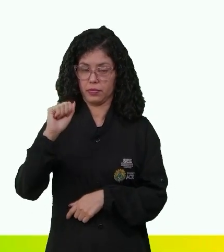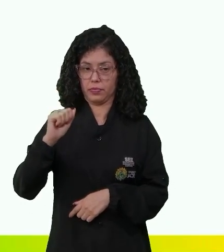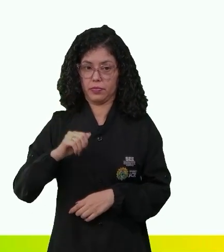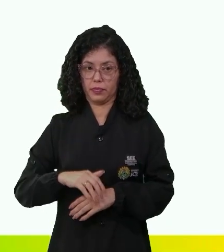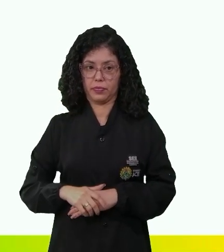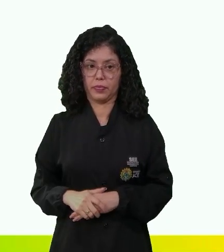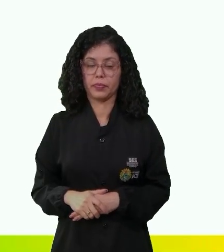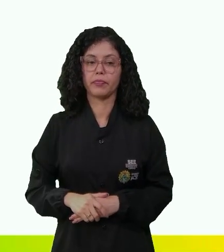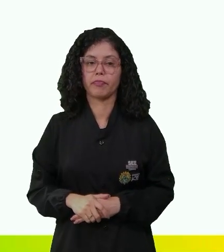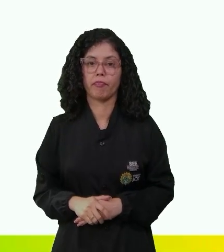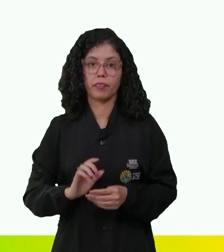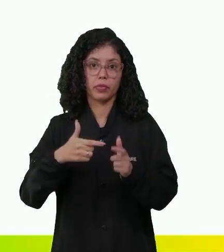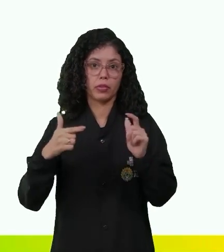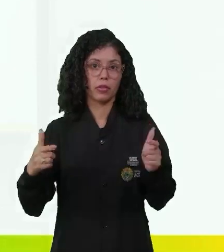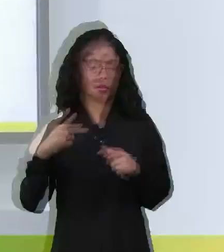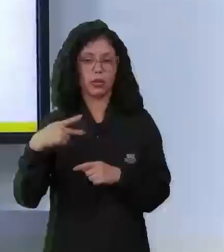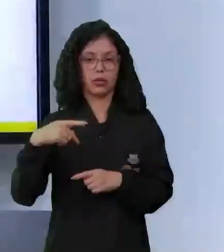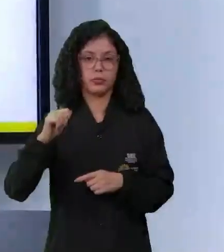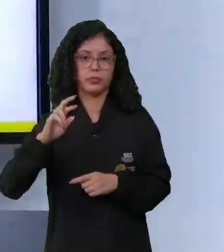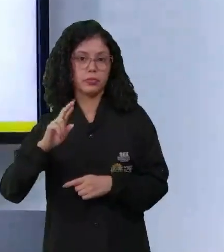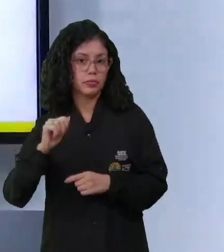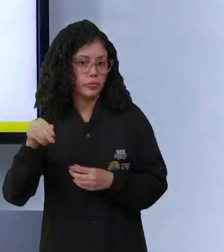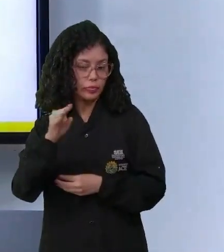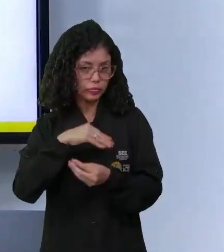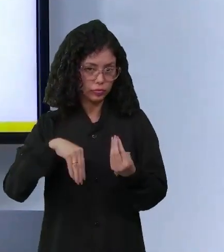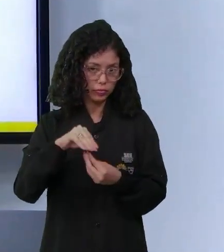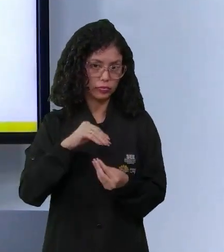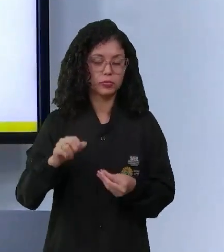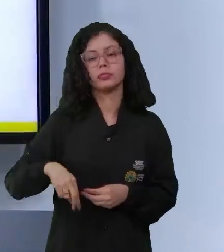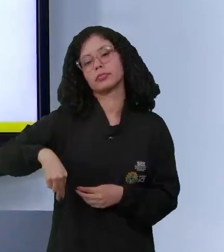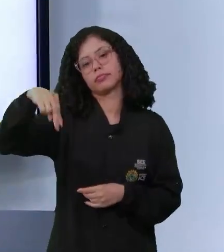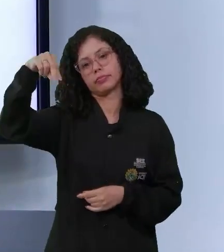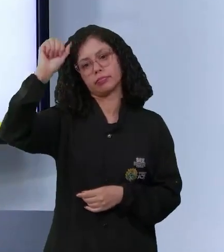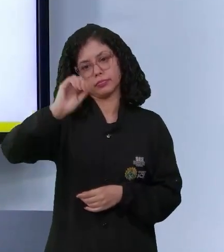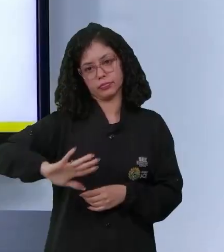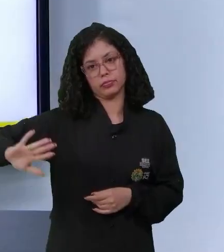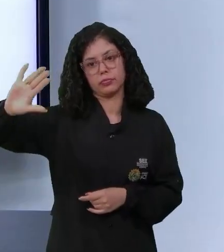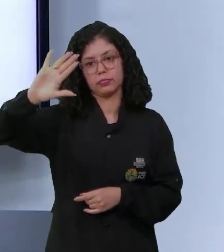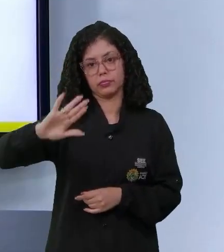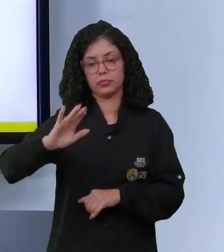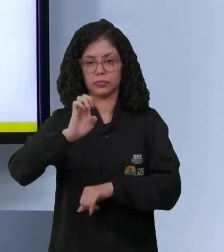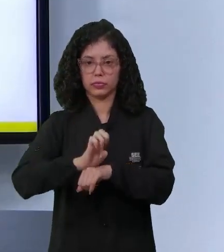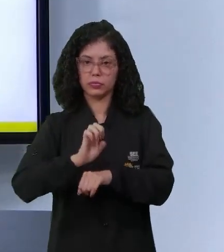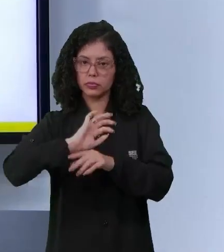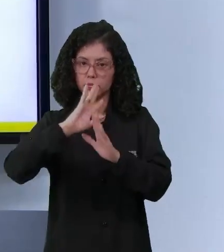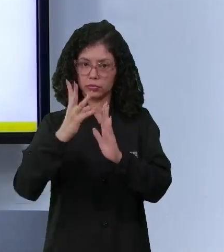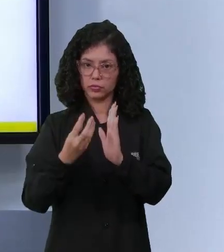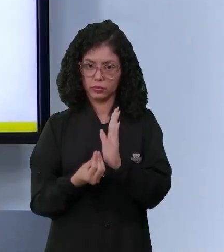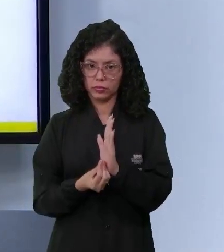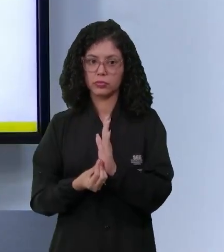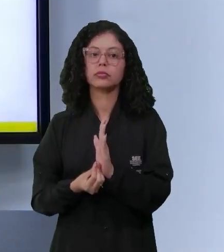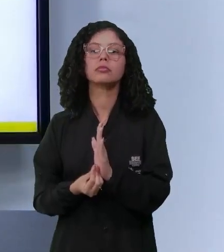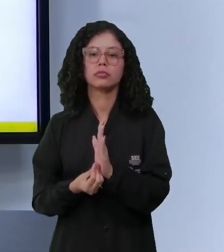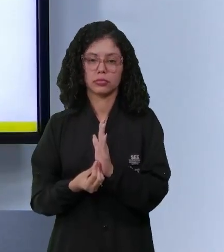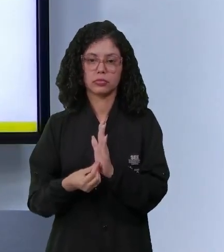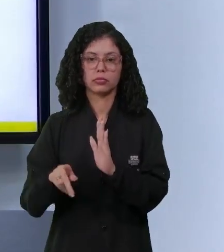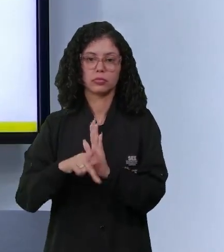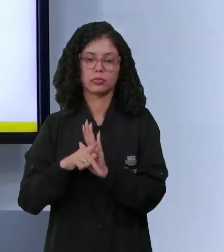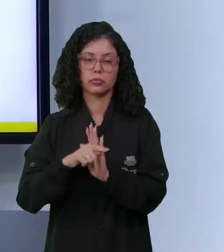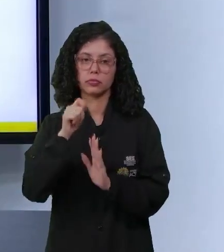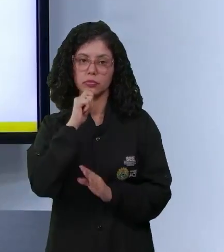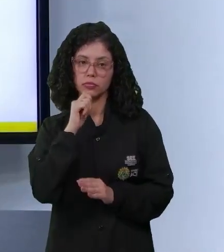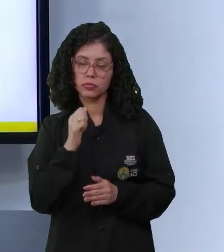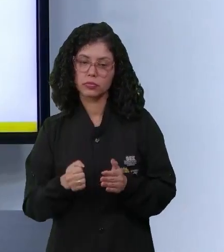a província do Grão-Pará envolvia toda a região norte, principalmente o estado do Amazonas e do Pará. Então,